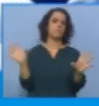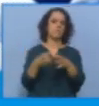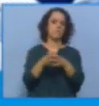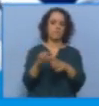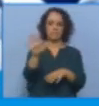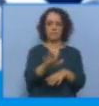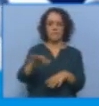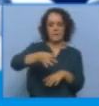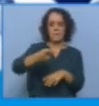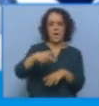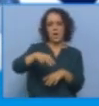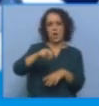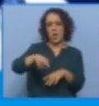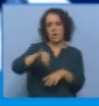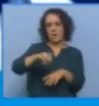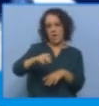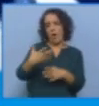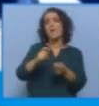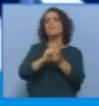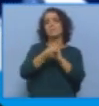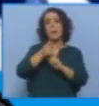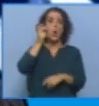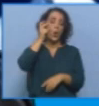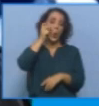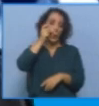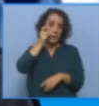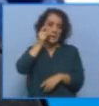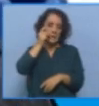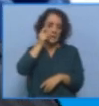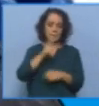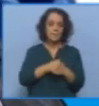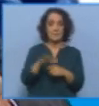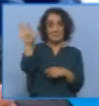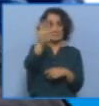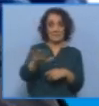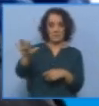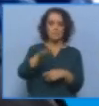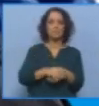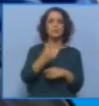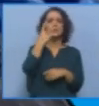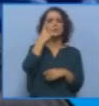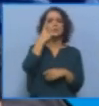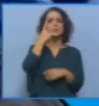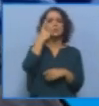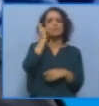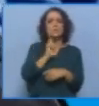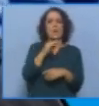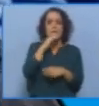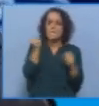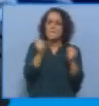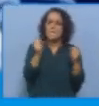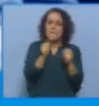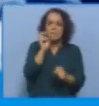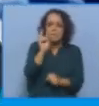zona da Panónia, atual Hungria, e que num dia de grande frio vê um